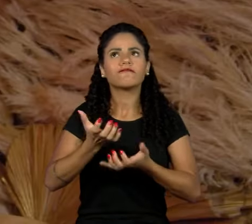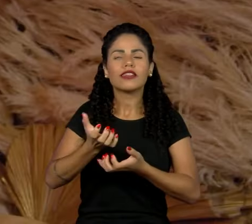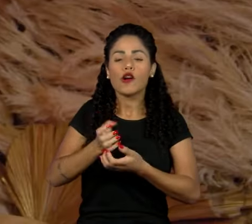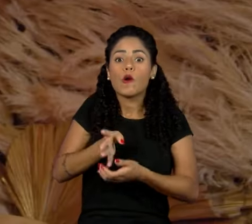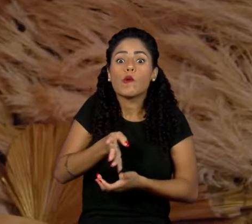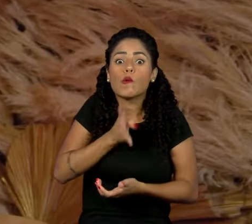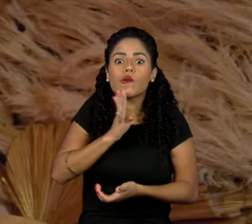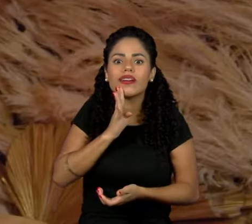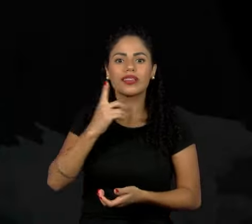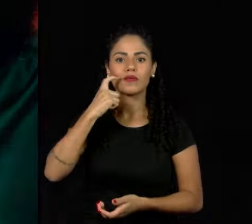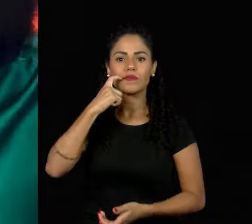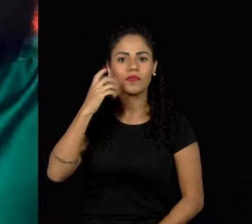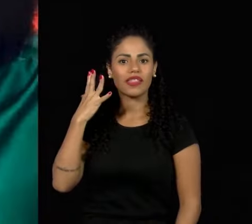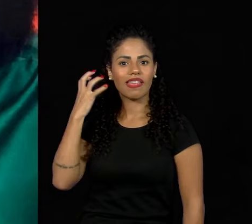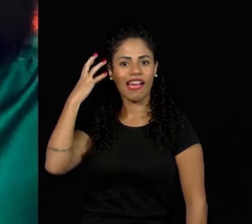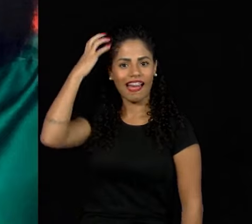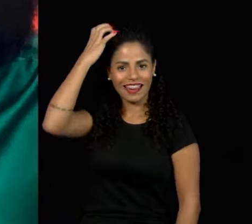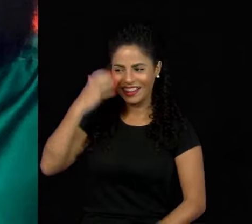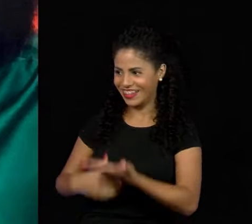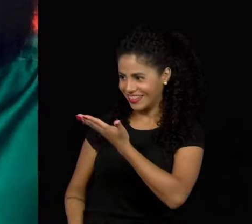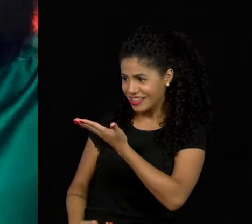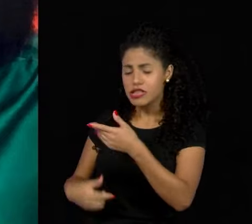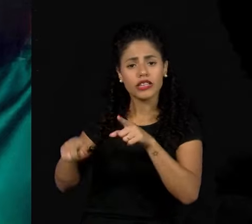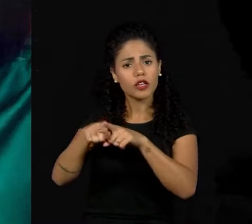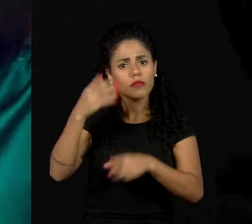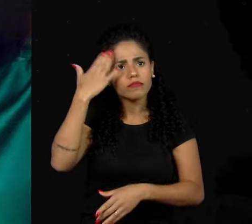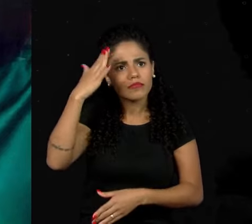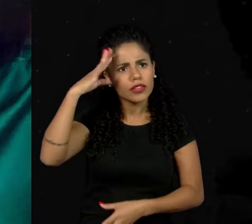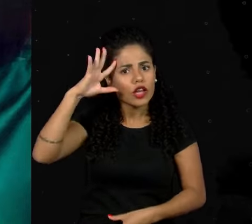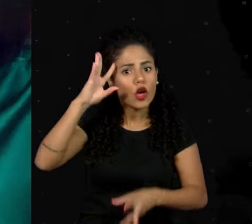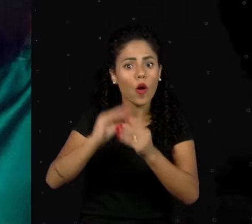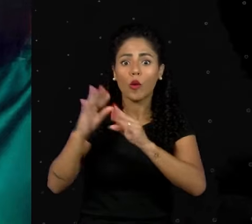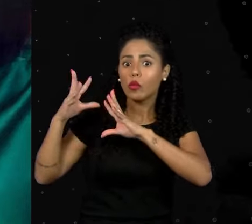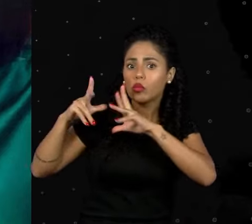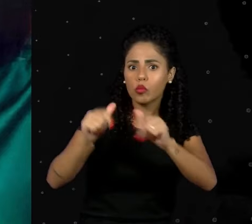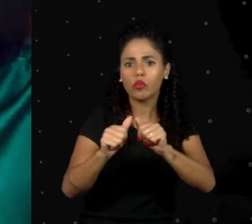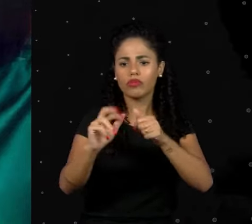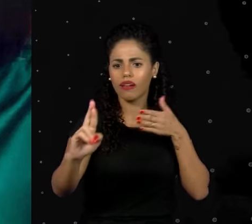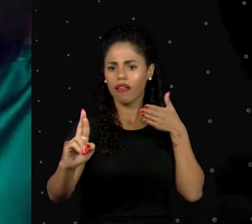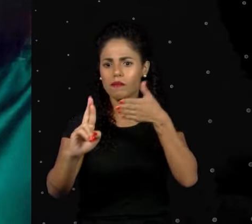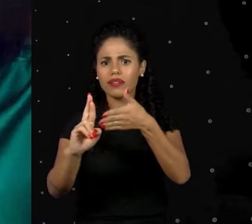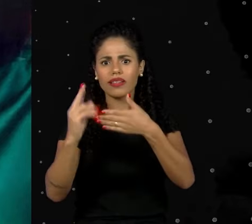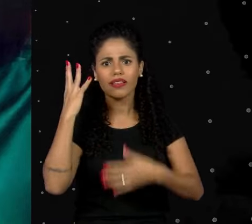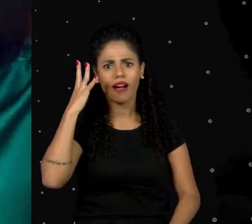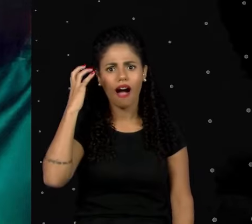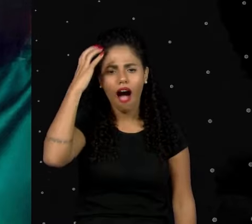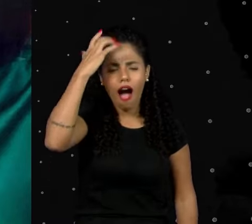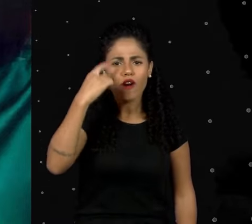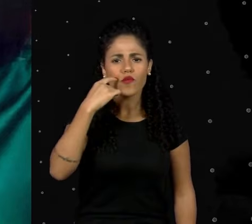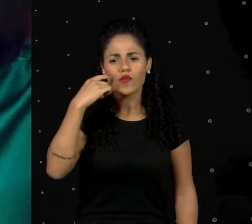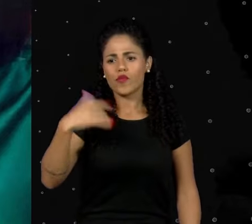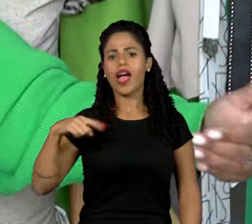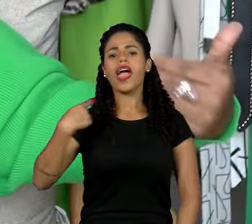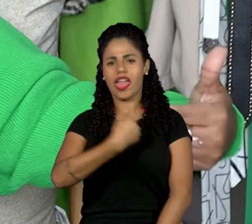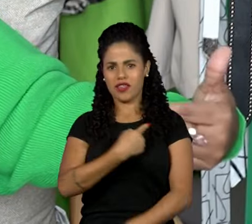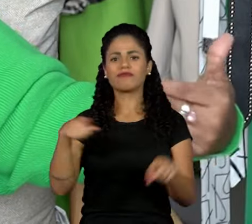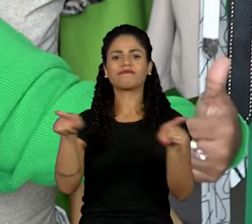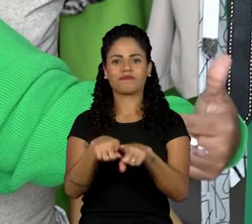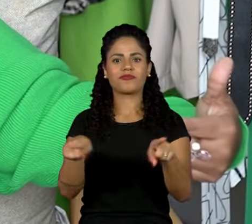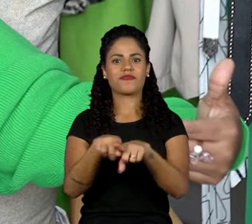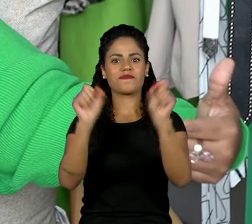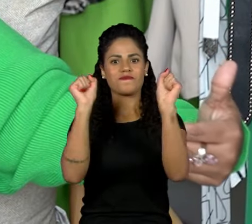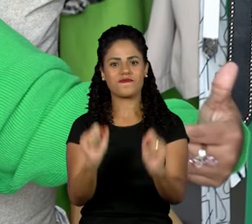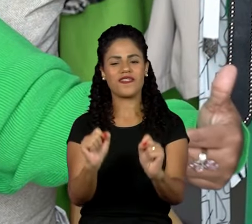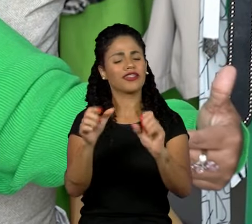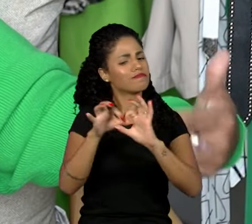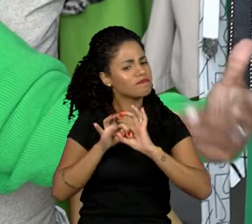Cris e ver onde ela chegou, e parte de entender o tudo que a Viola representa e falar: caramba, a gente também pode. Para mim, hoje,